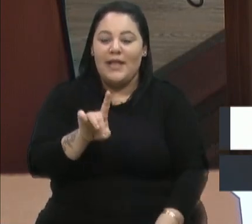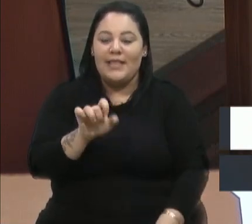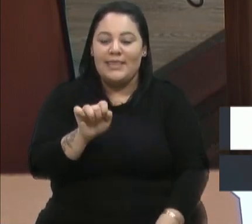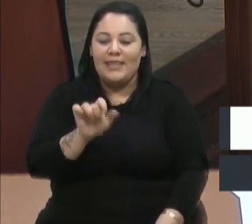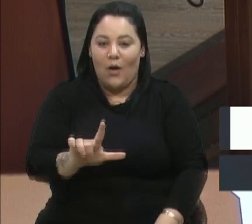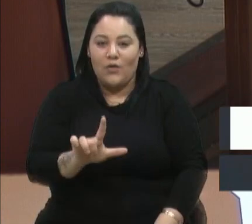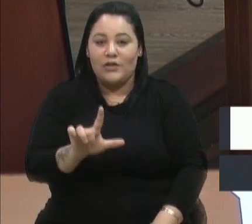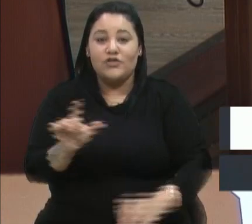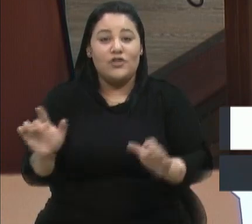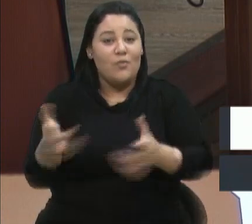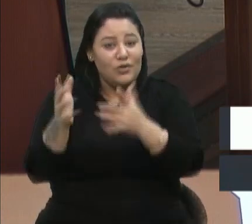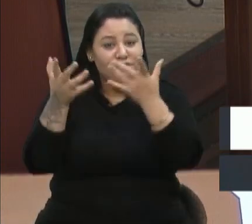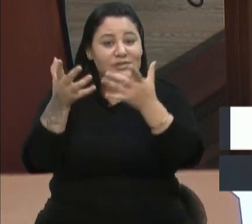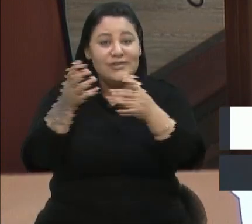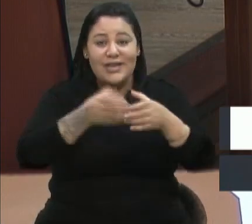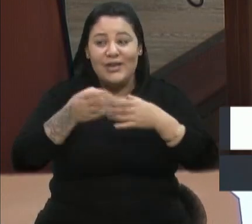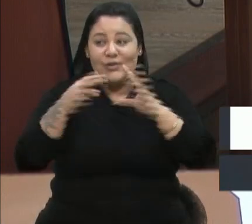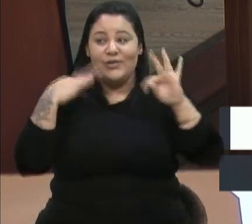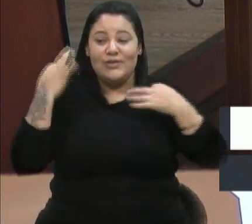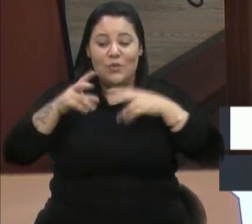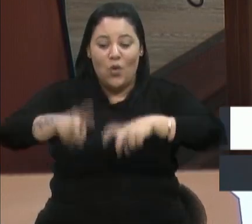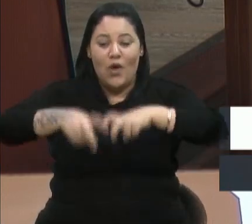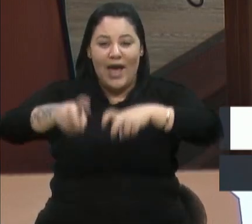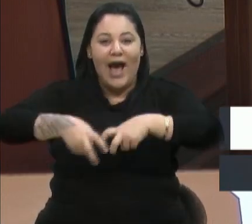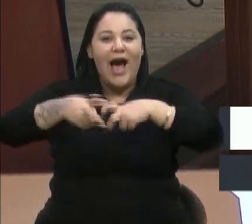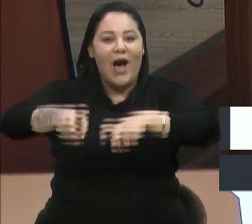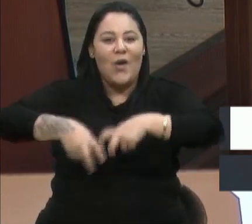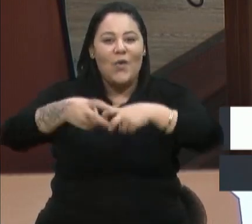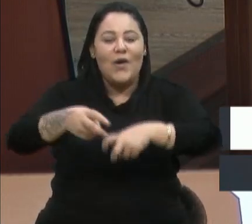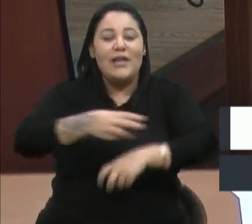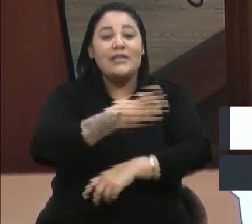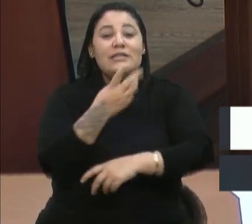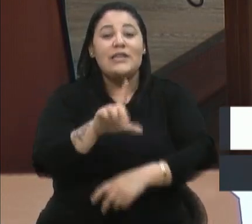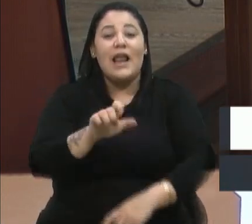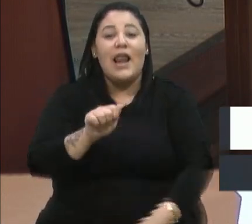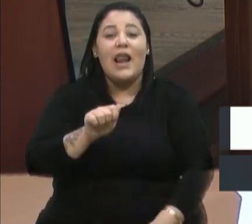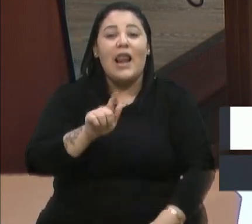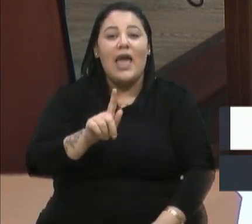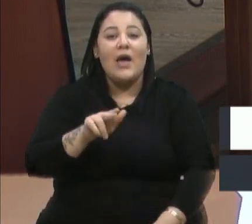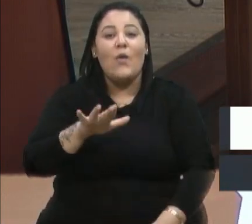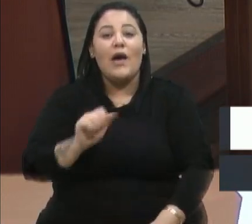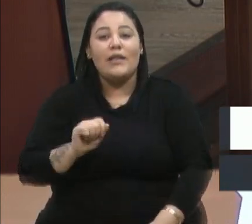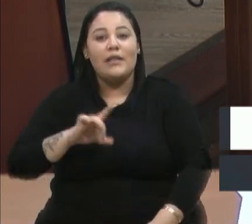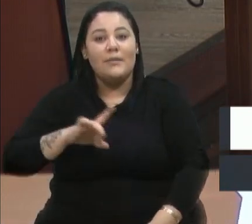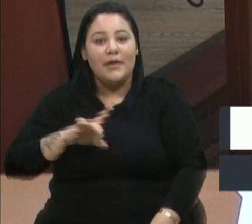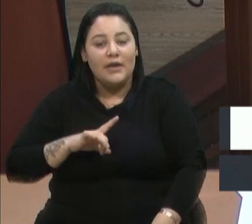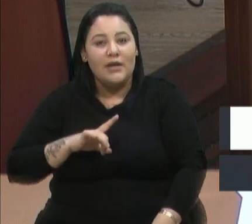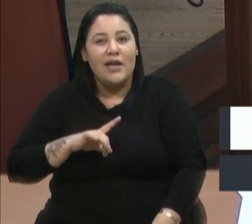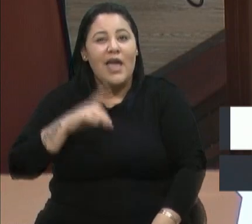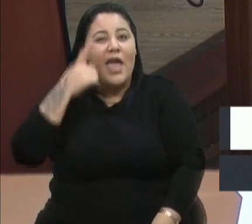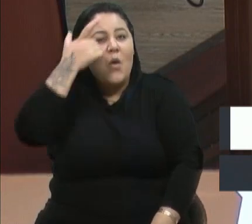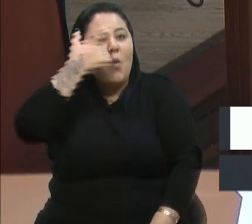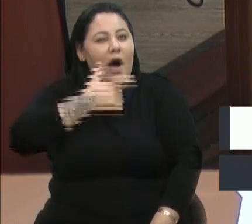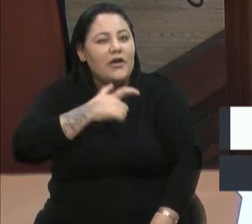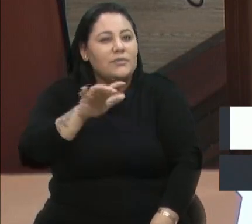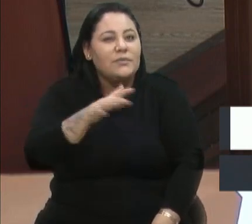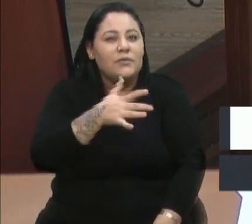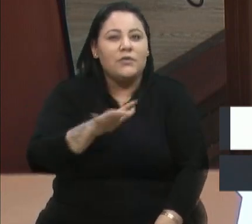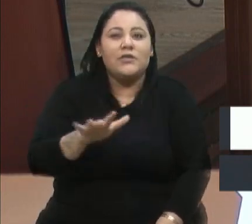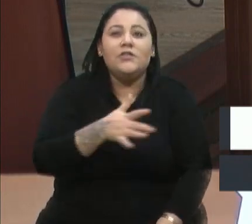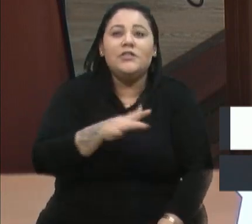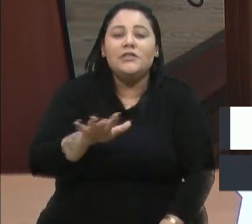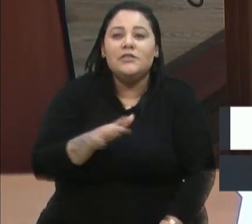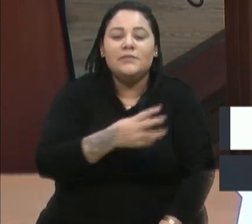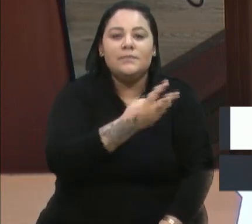rural, interior, terceira légua. Teremos aí a previsão de mais de 500 ciclistas